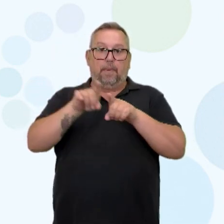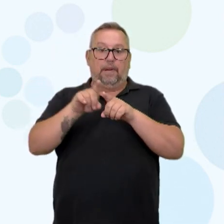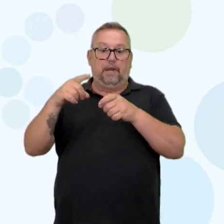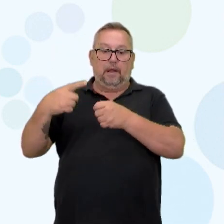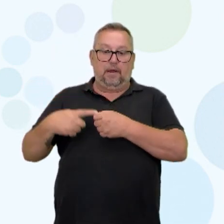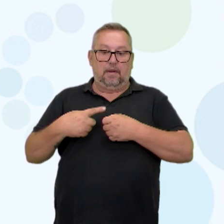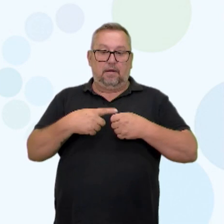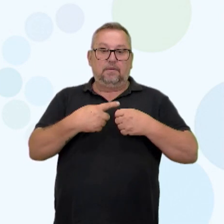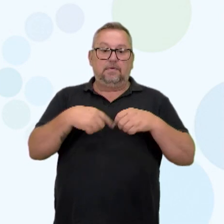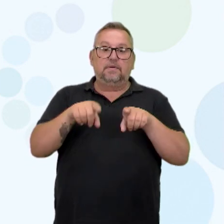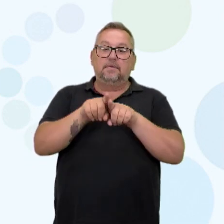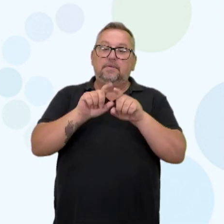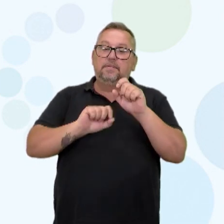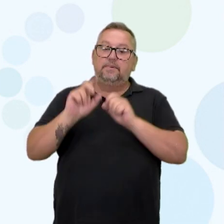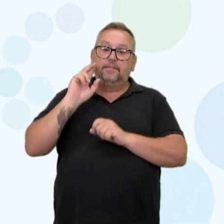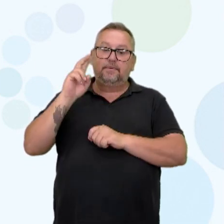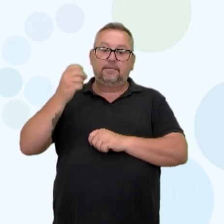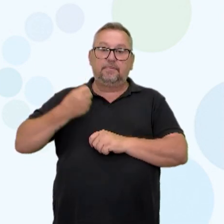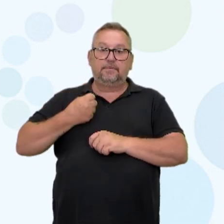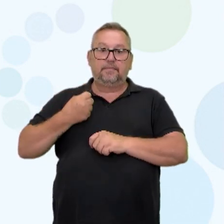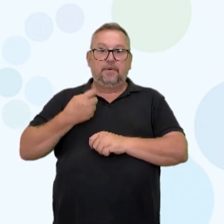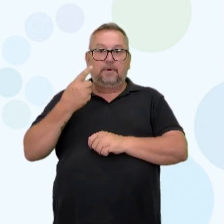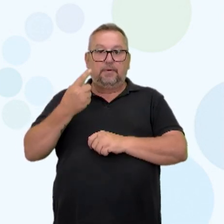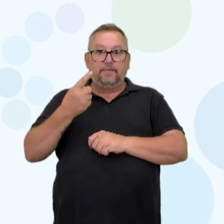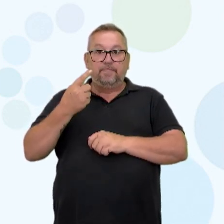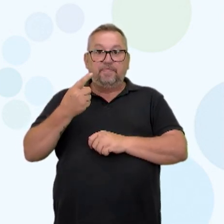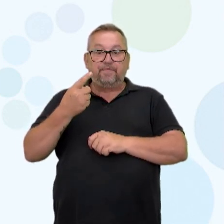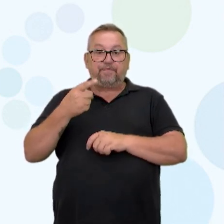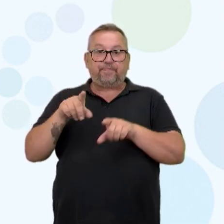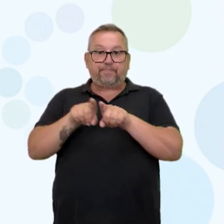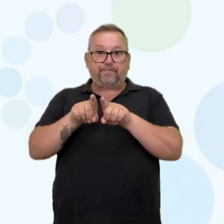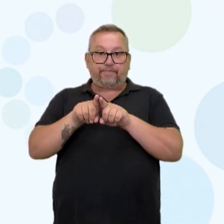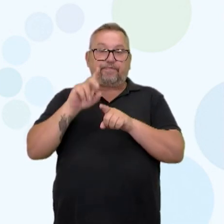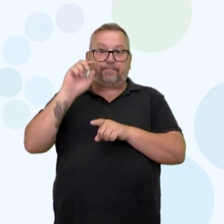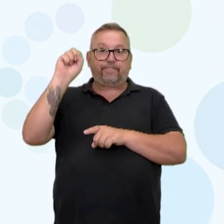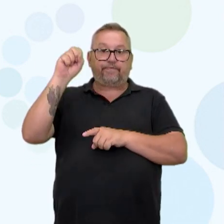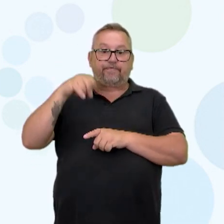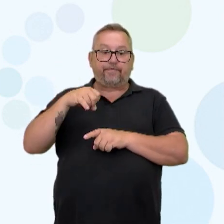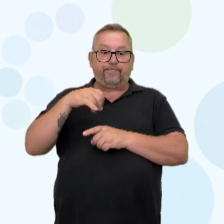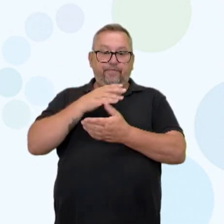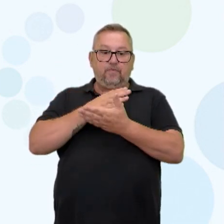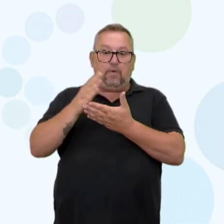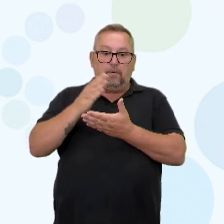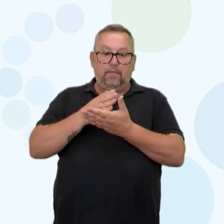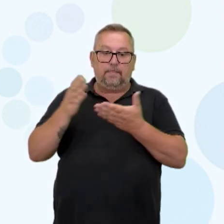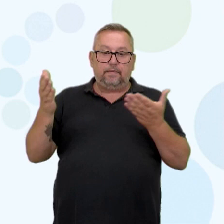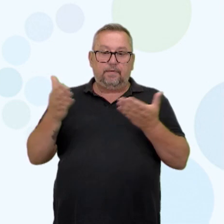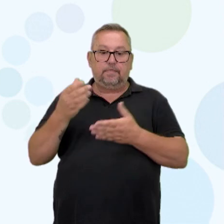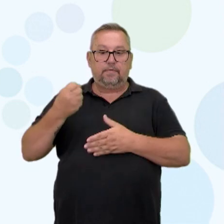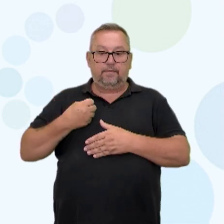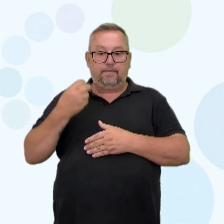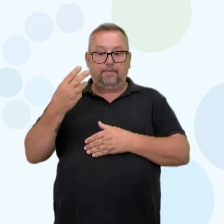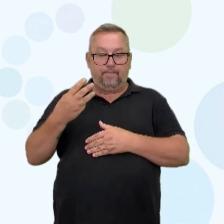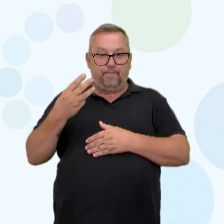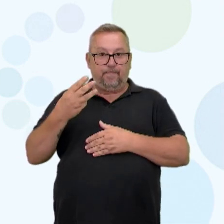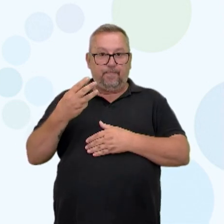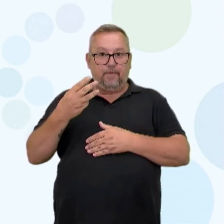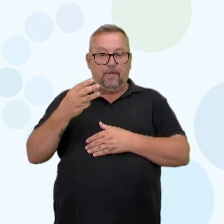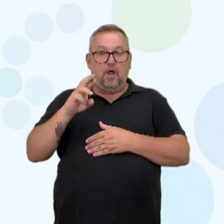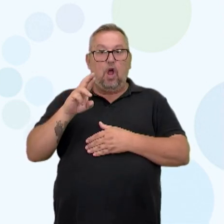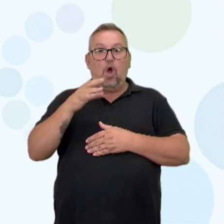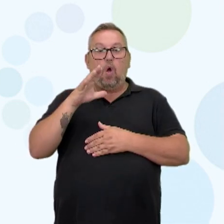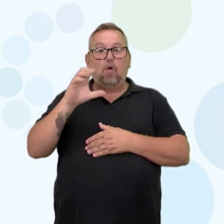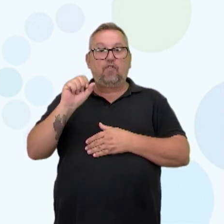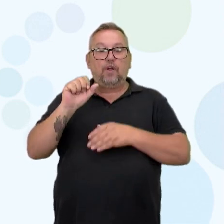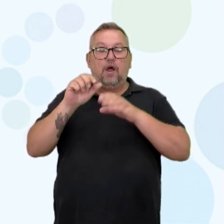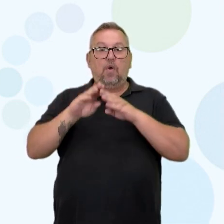a unidade curricular é a número 1, o indivíduo e o ambiente. E aí sim o componente curricular número 3, das rochas ao